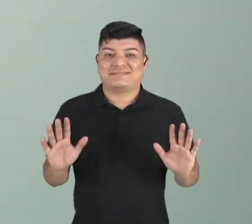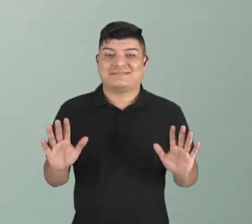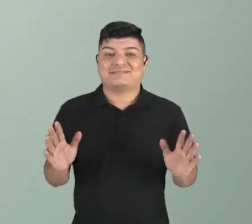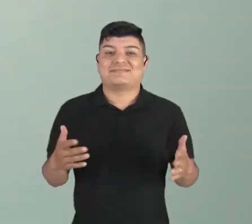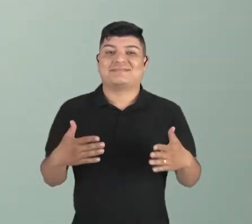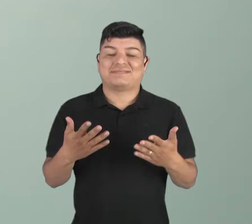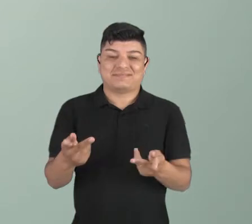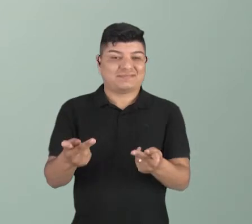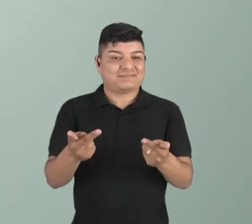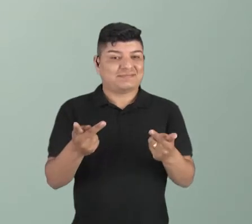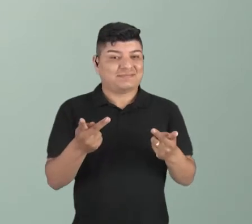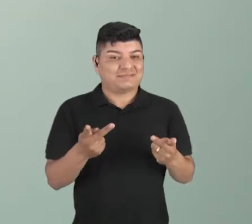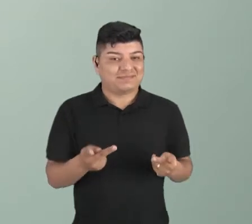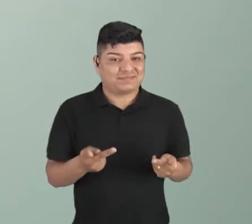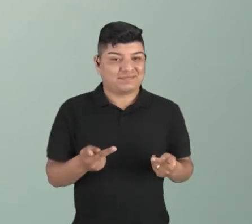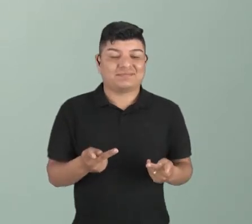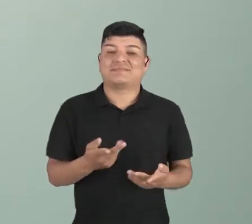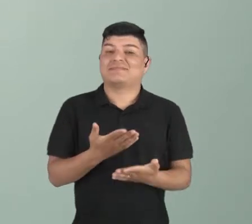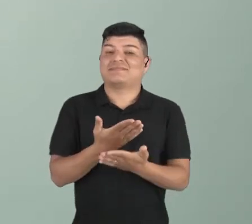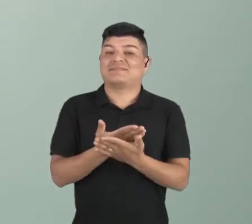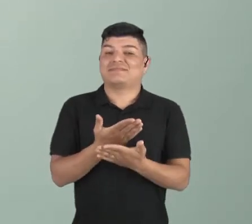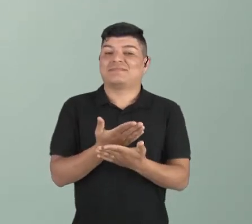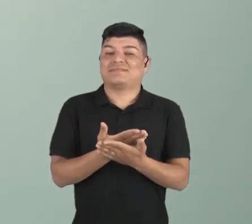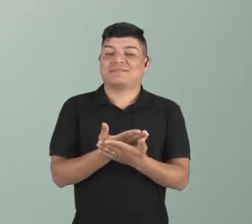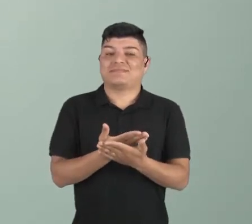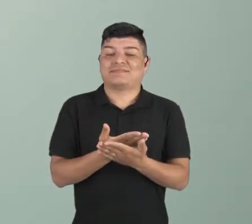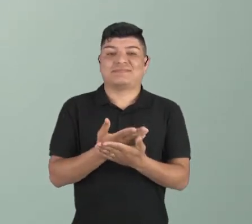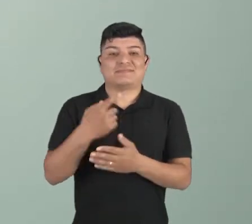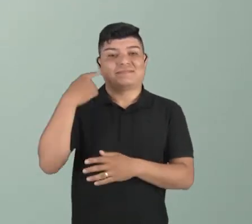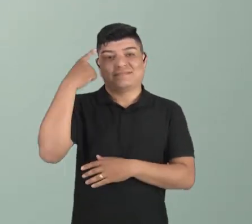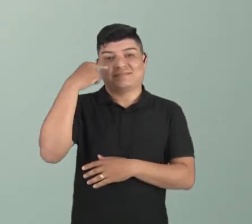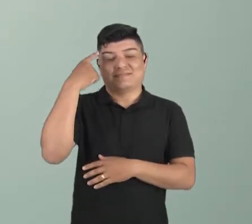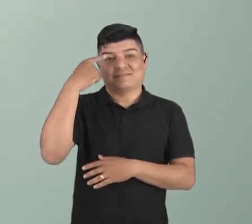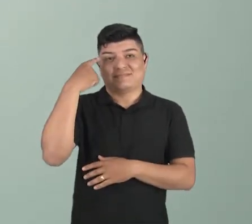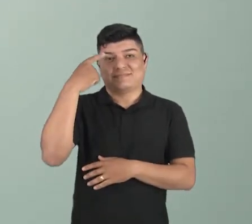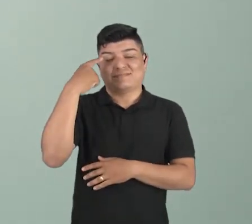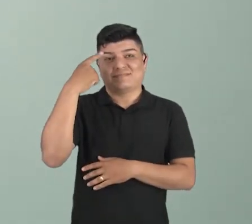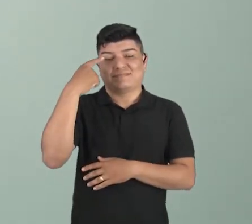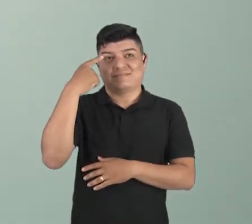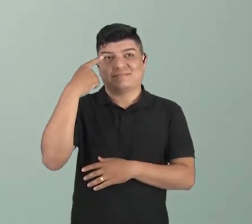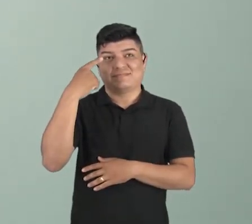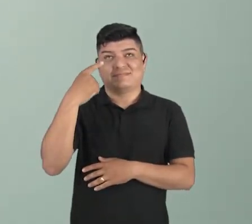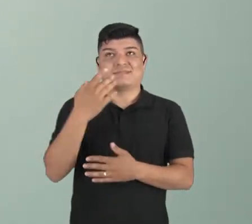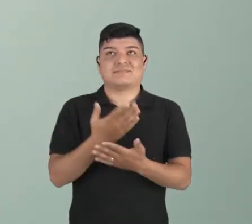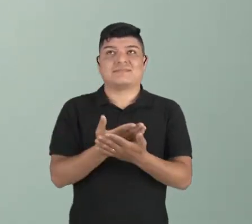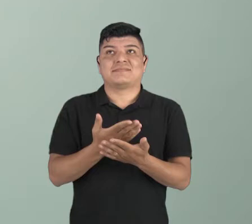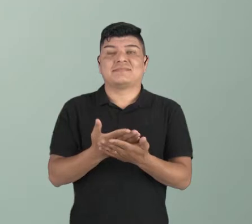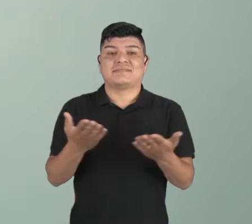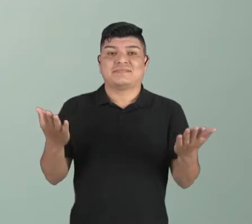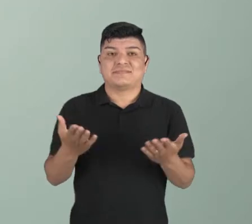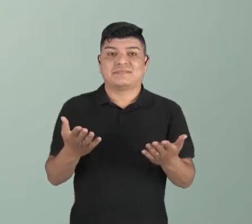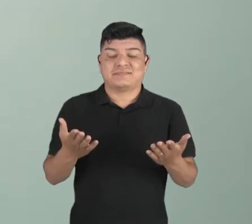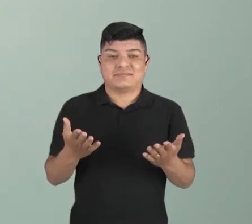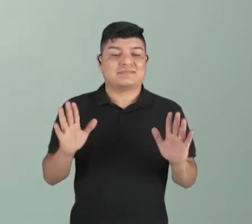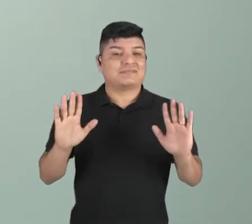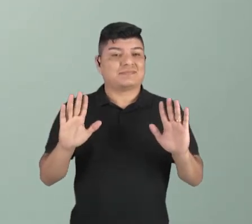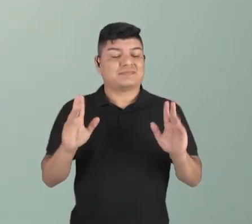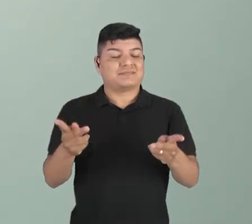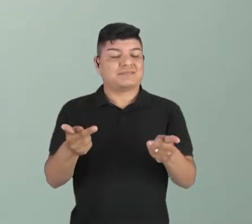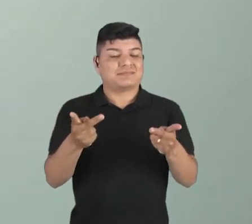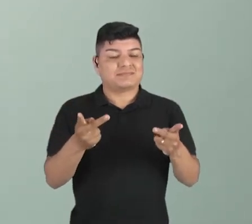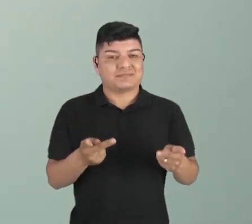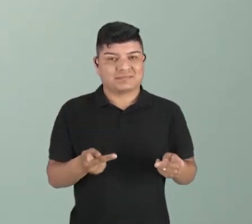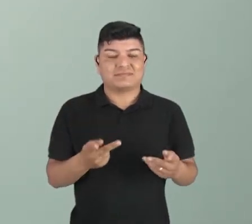jóvenes, sean bienvenidos a más una clase de espanhol. E o que vamos a estudar hoje? Olá, galerinha,